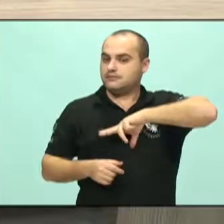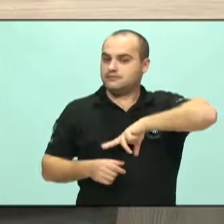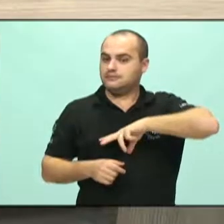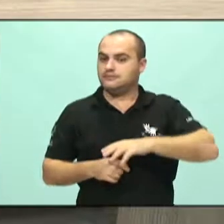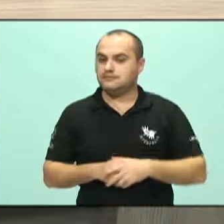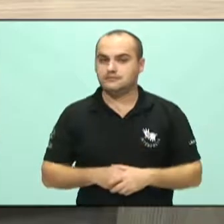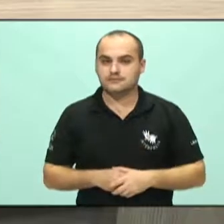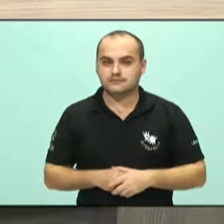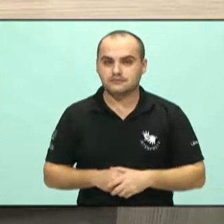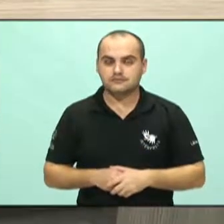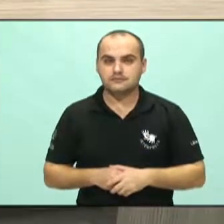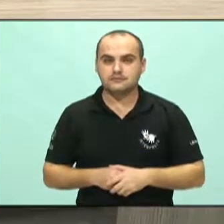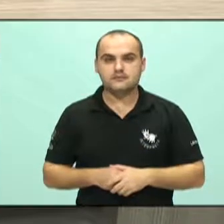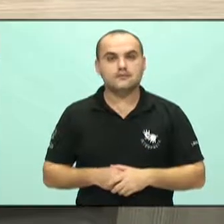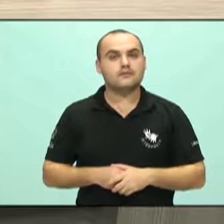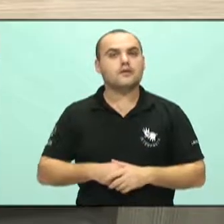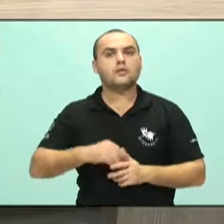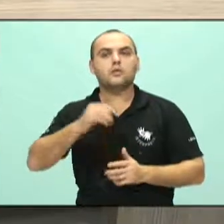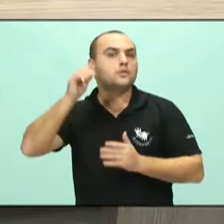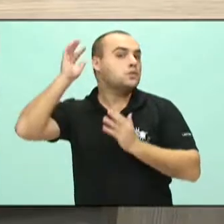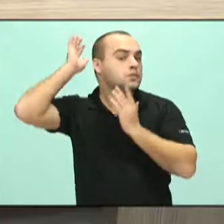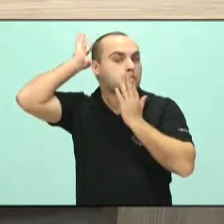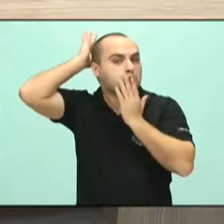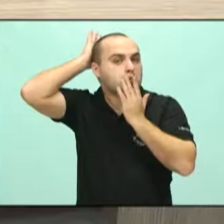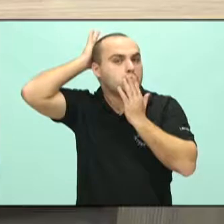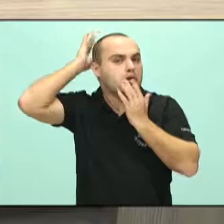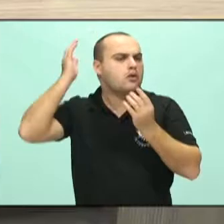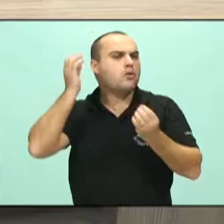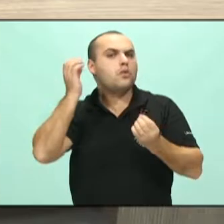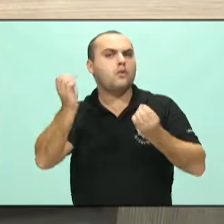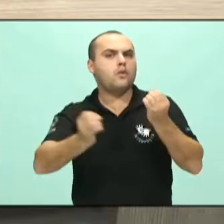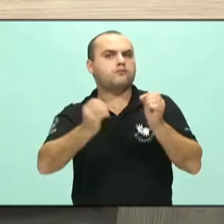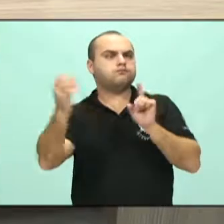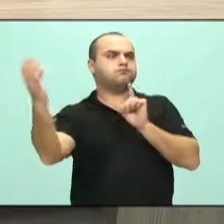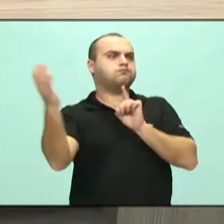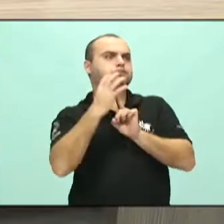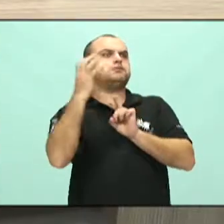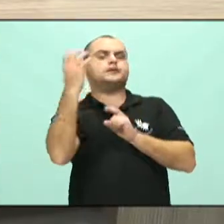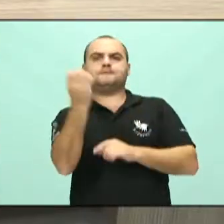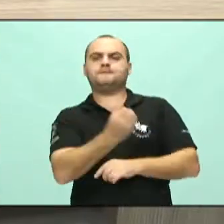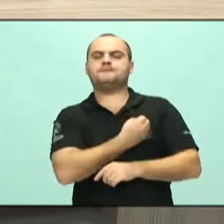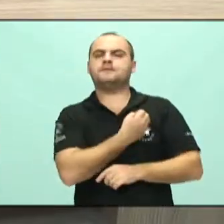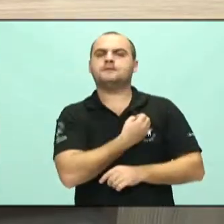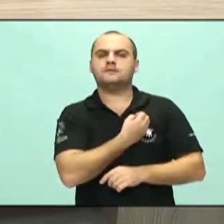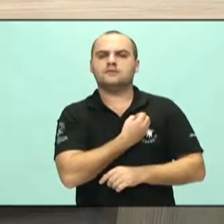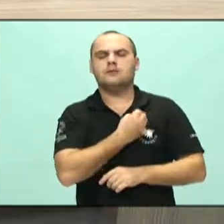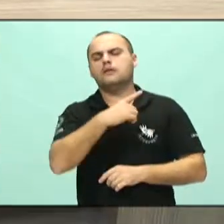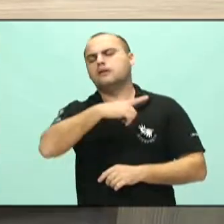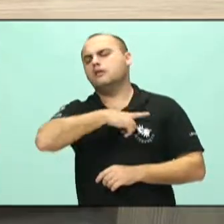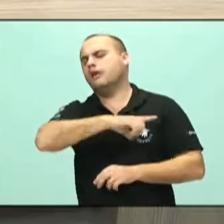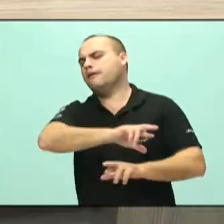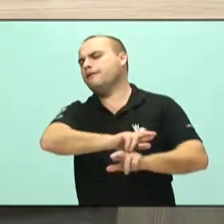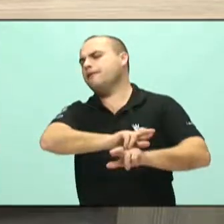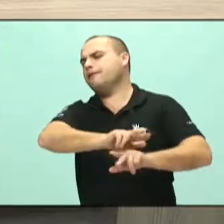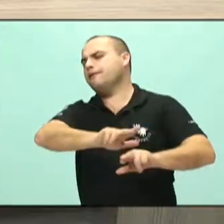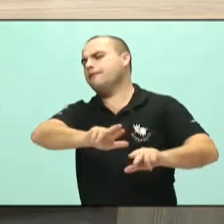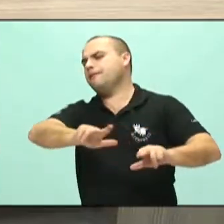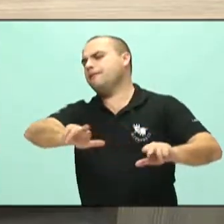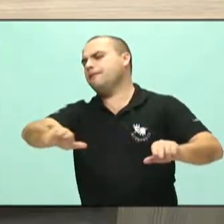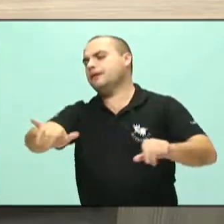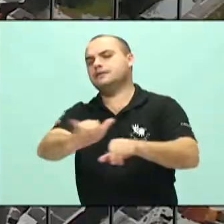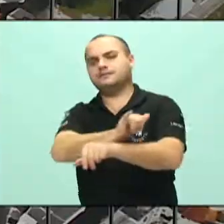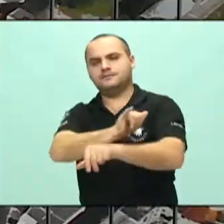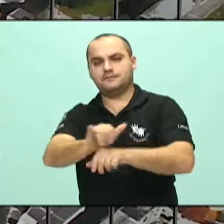dos índios, como isso impactou a vida dos indígenas brasileiros. Quer dizer, mil pontos de vista. Há um